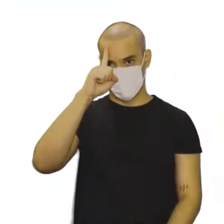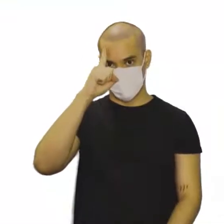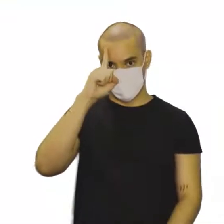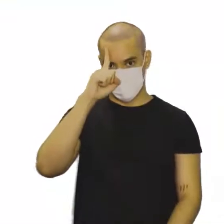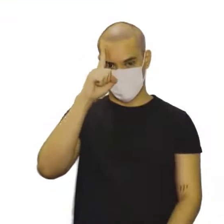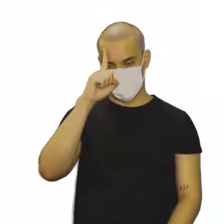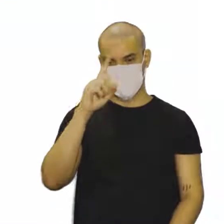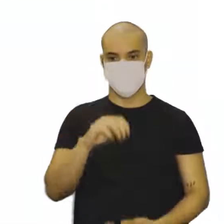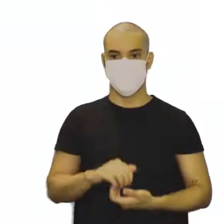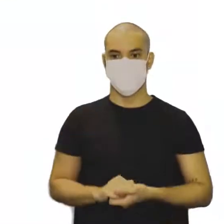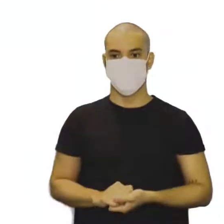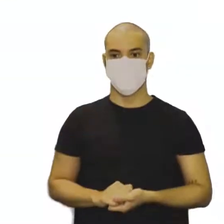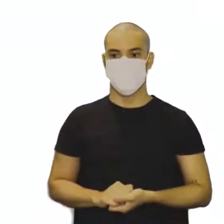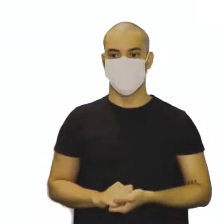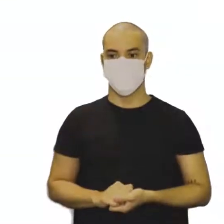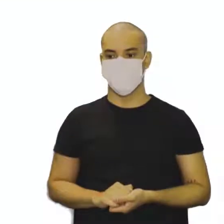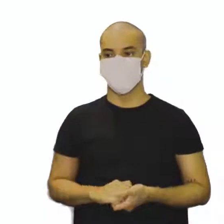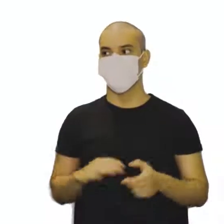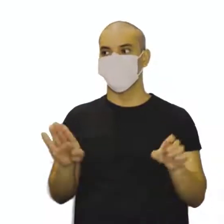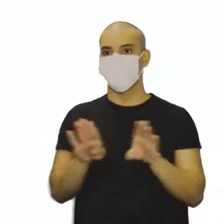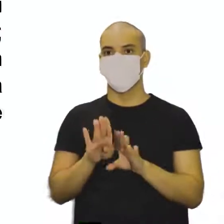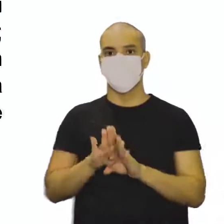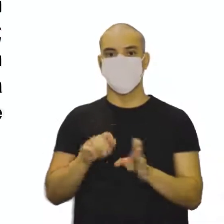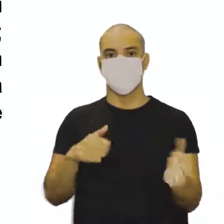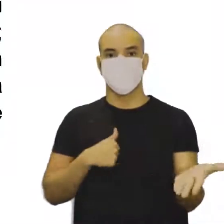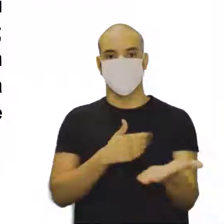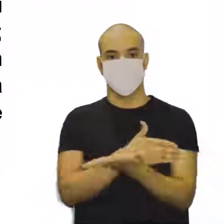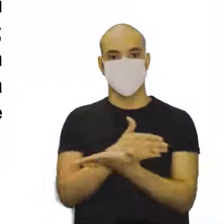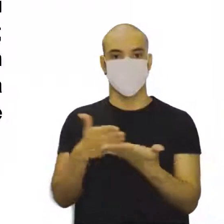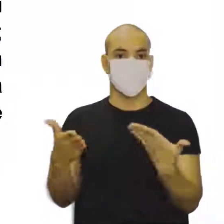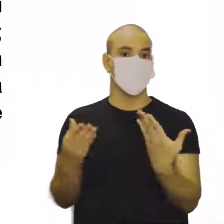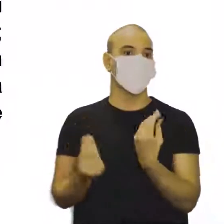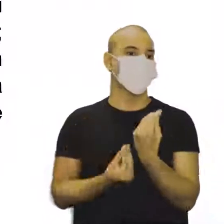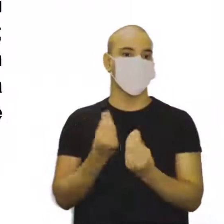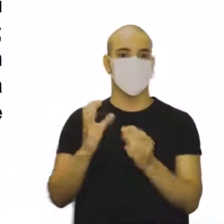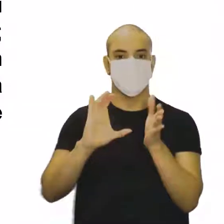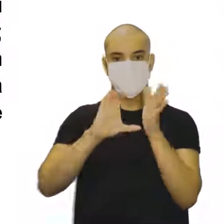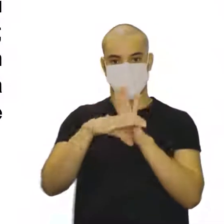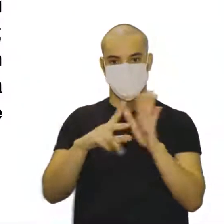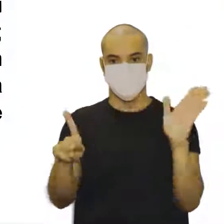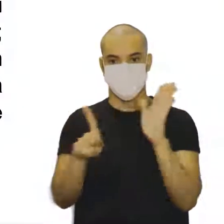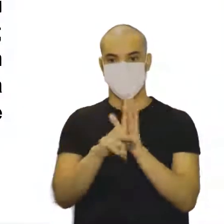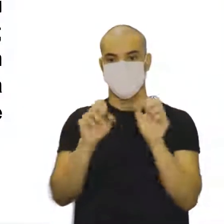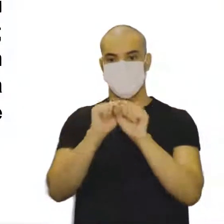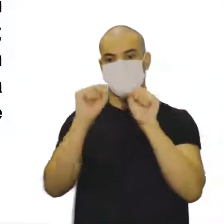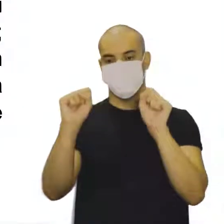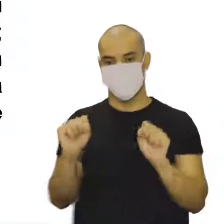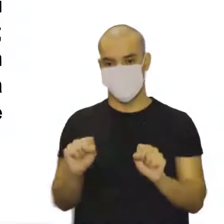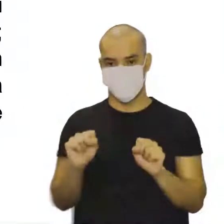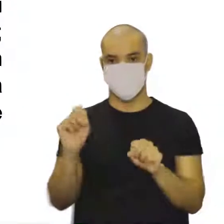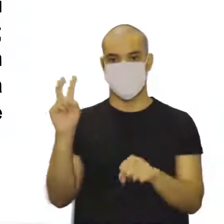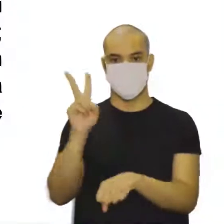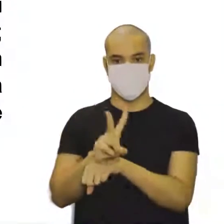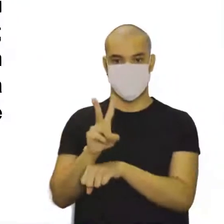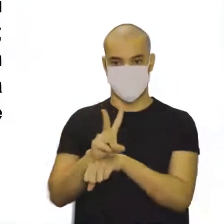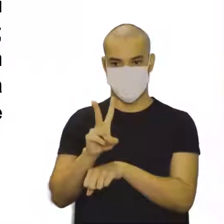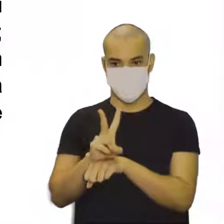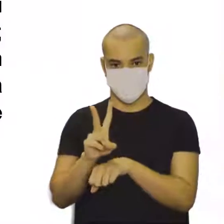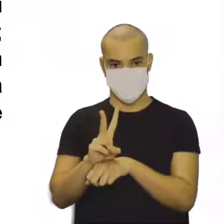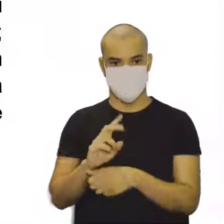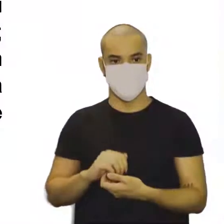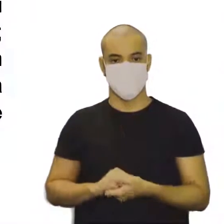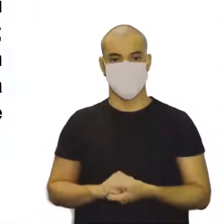cotidiano, pessoal. Então, olha só, vamos começar aí com o conceito de sistemas de proteção, tá